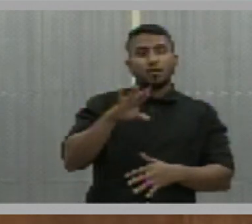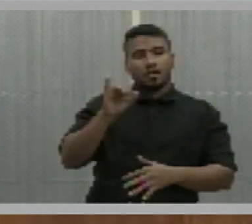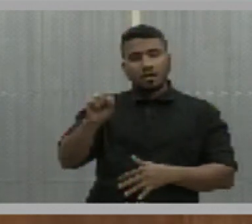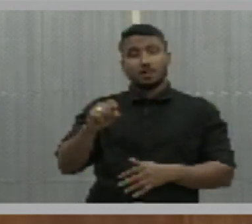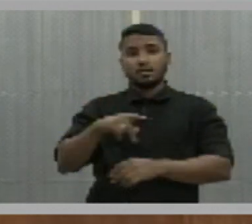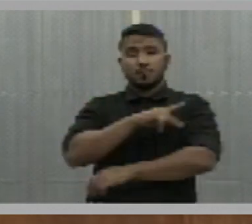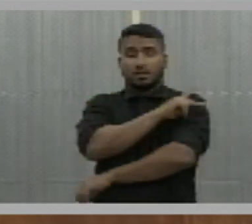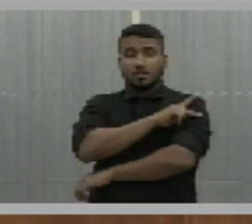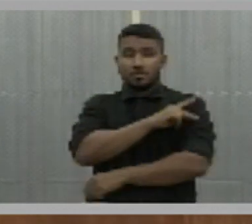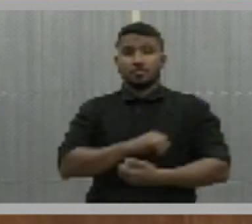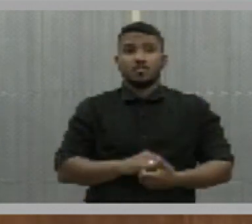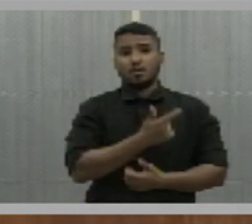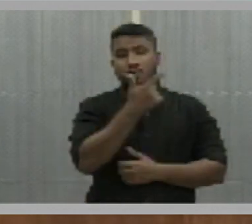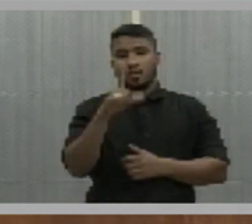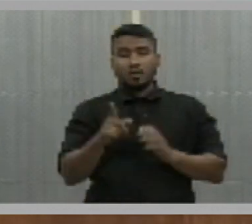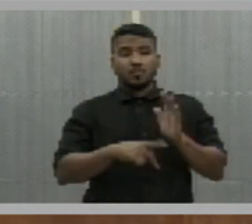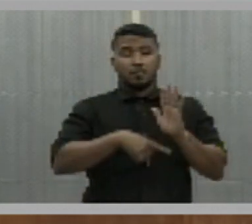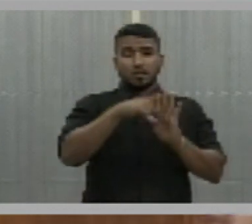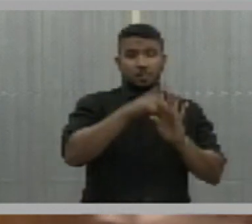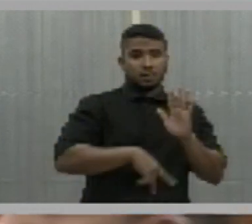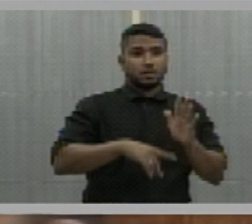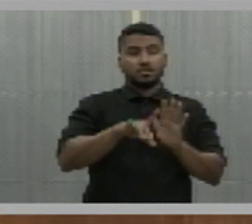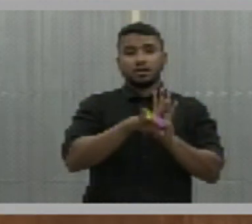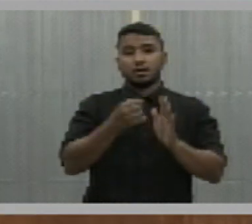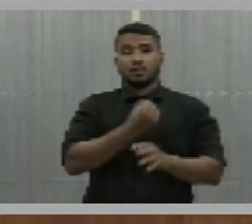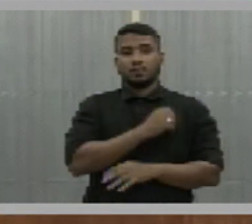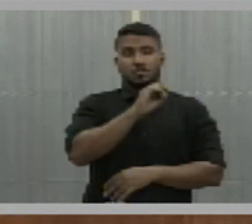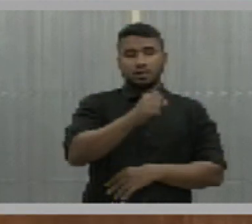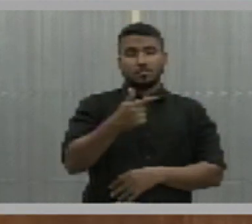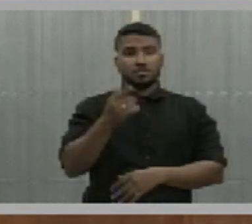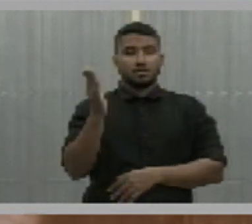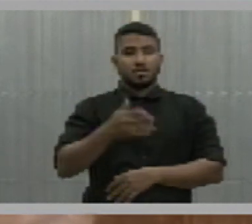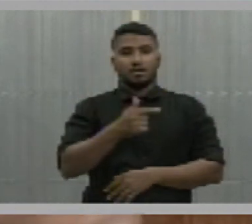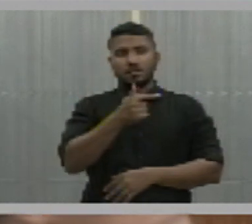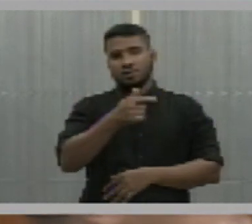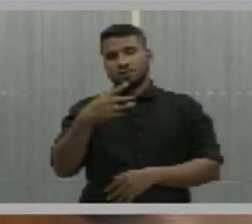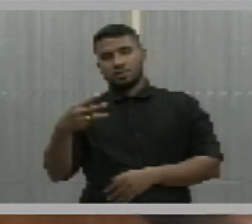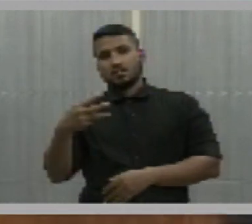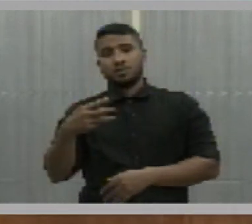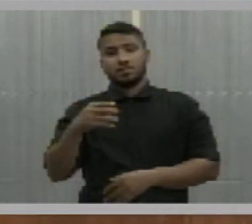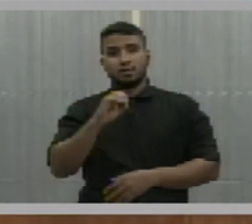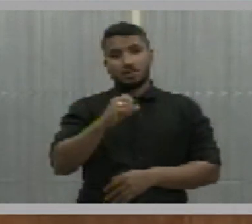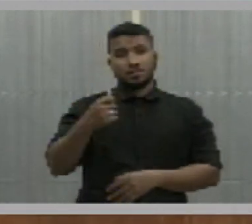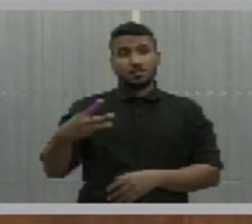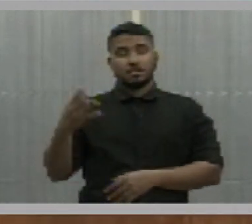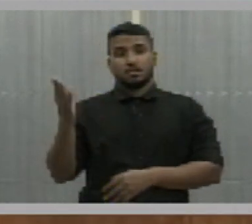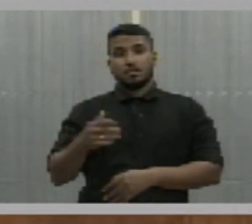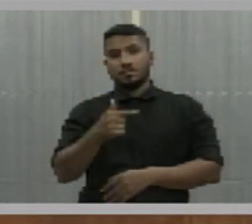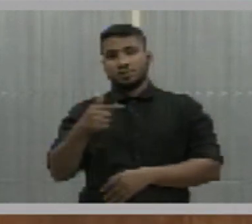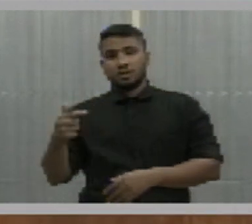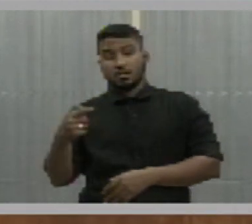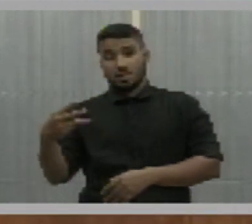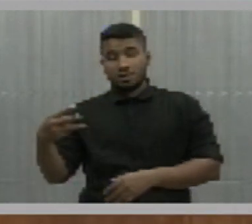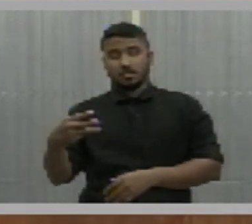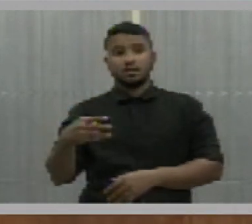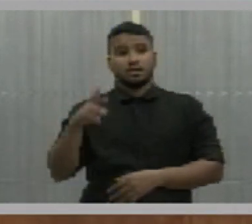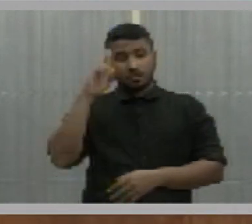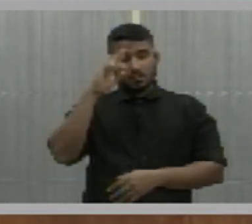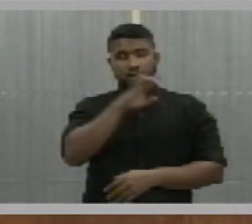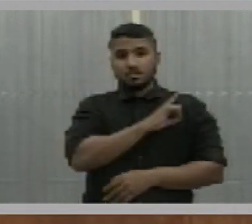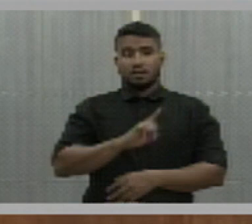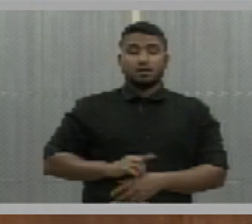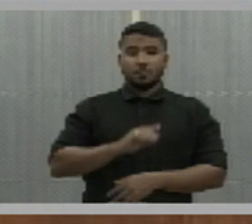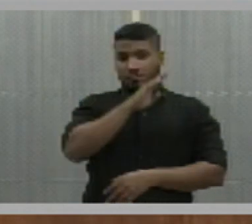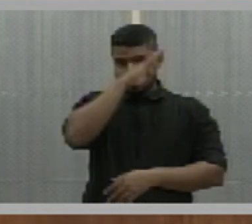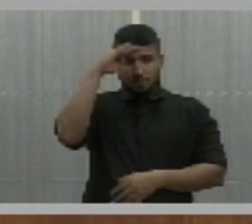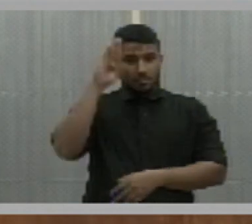Piauí. Dois indicativos de projeto de lei de número 02/23 e 03/23, de autoria da senhora deputada